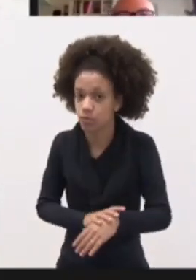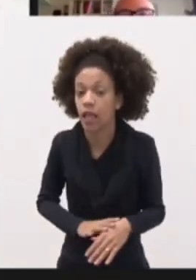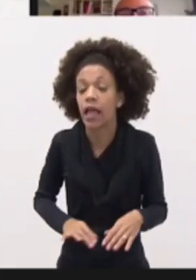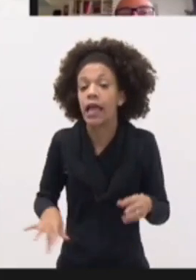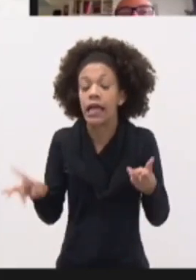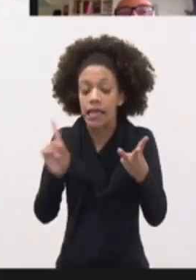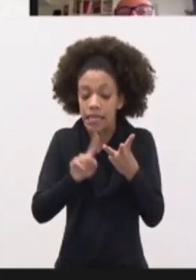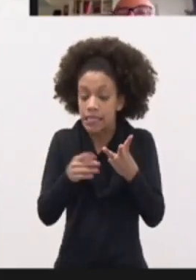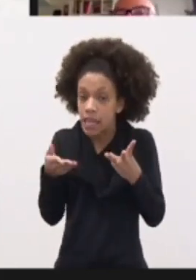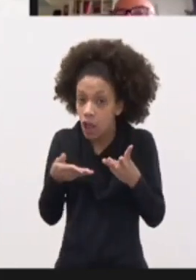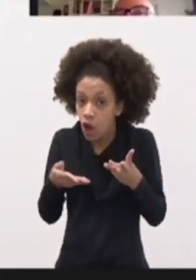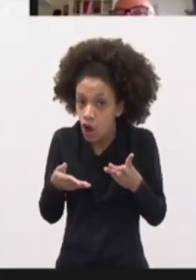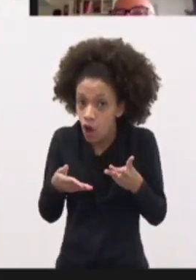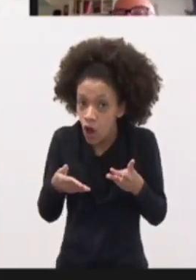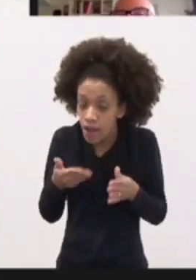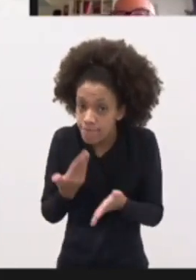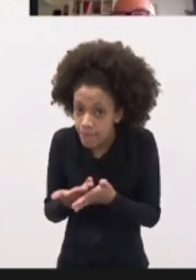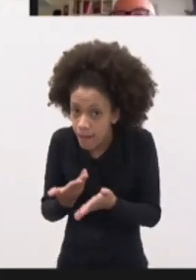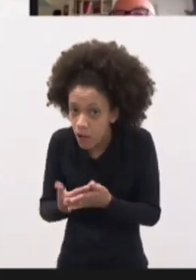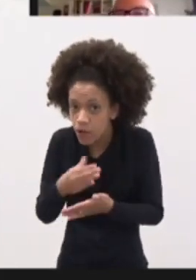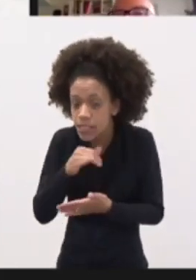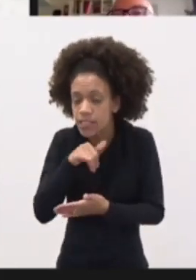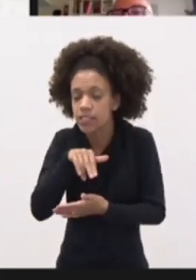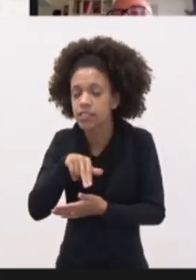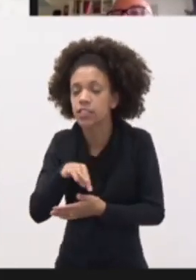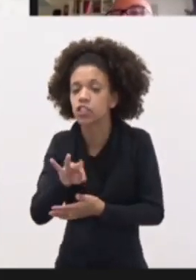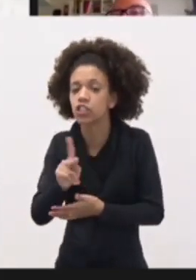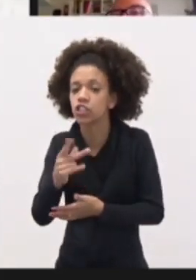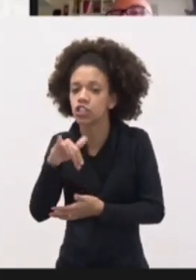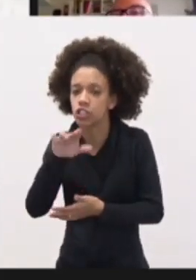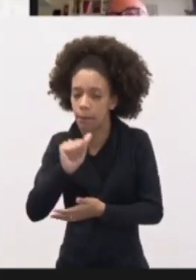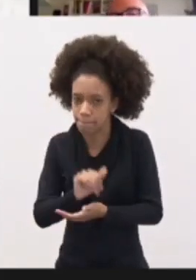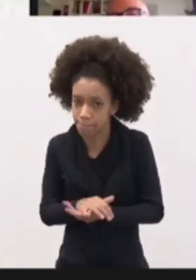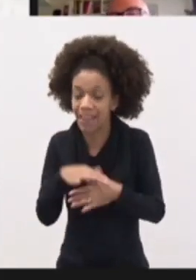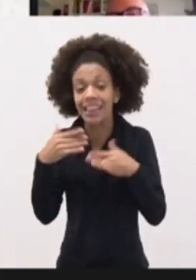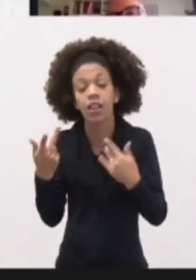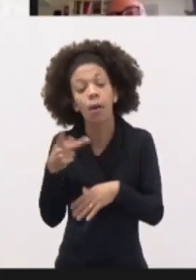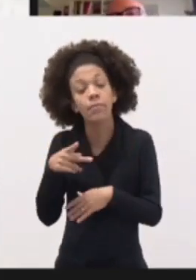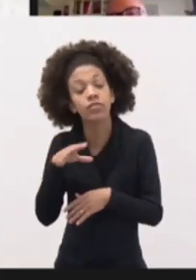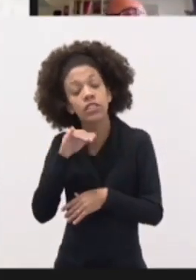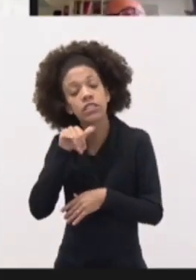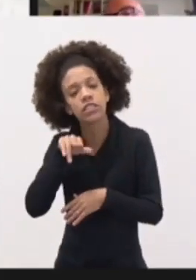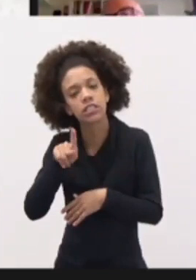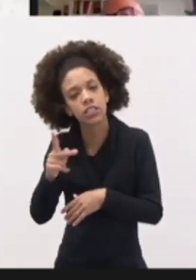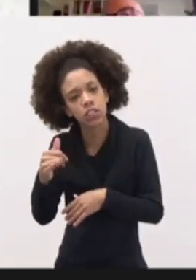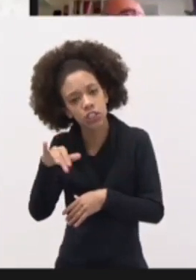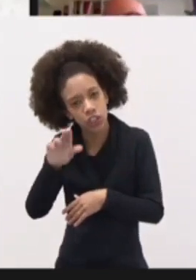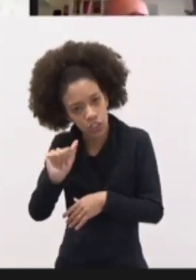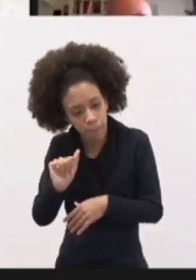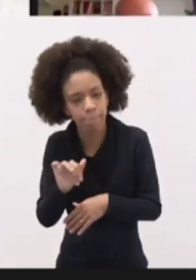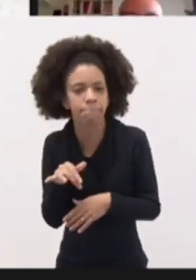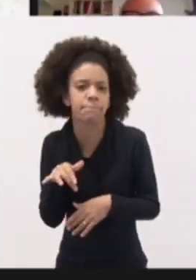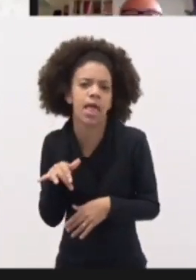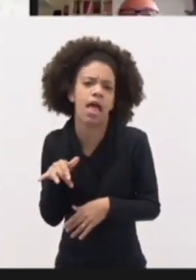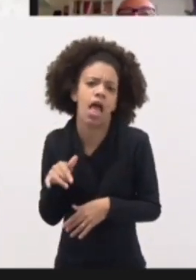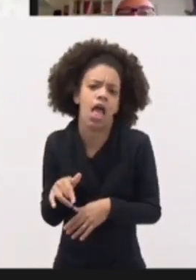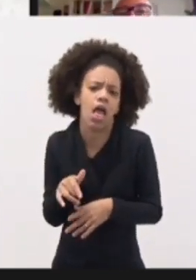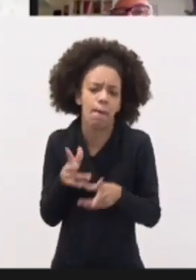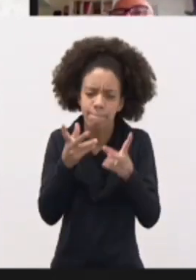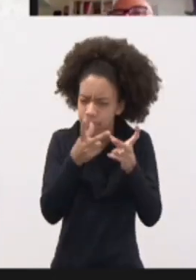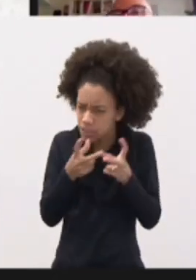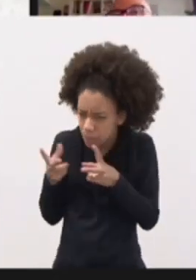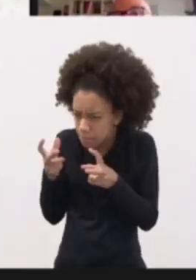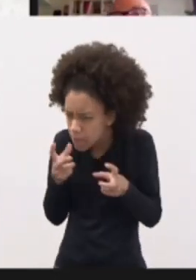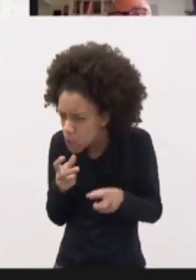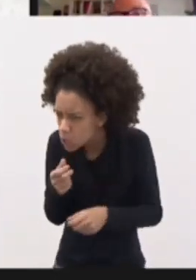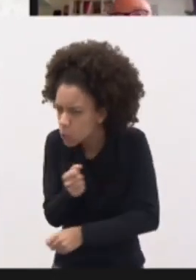Cíntia, na competência de personalização. Então, a professora Cíntia já é um outro caso. Ela diagnosticou que, assim, os alunos dela